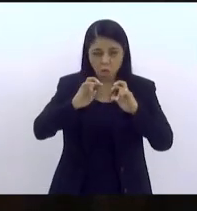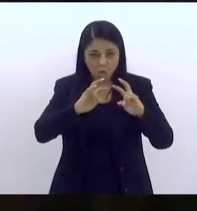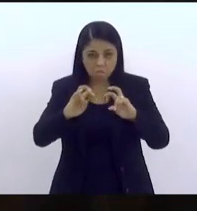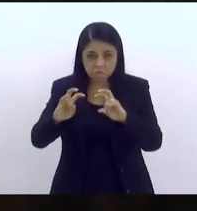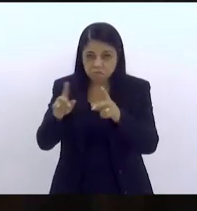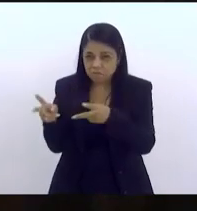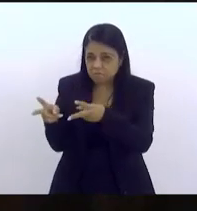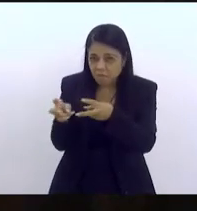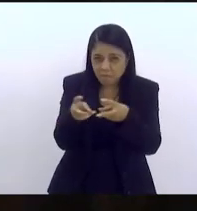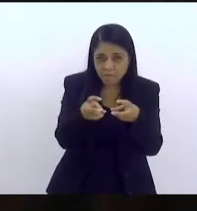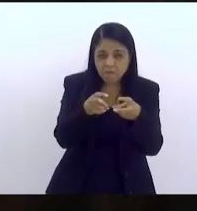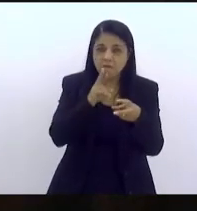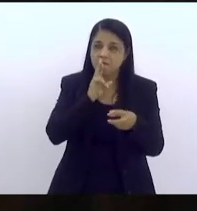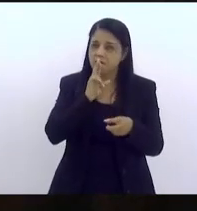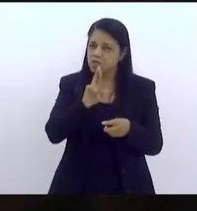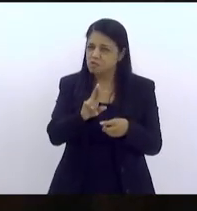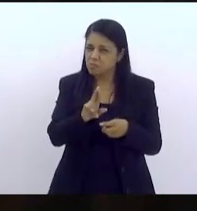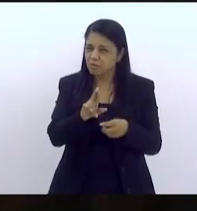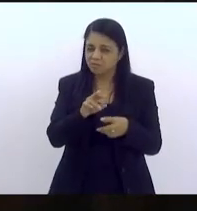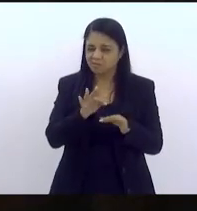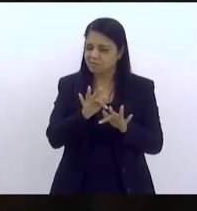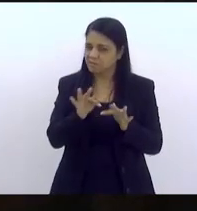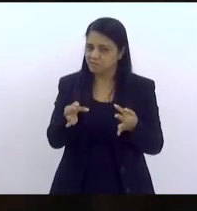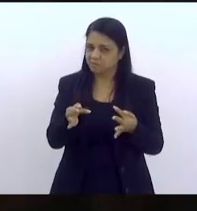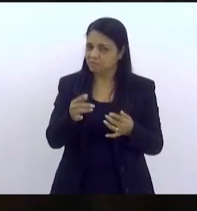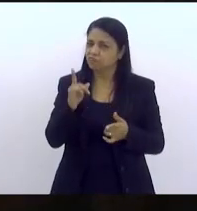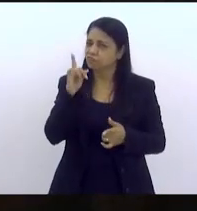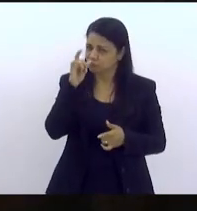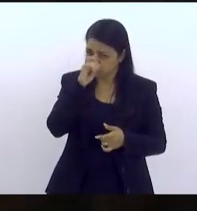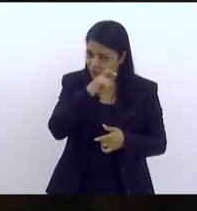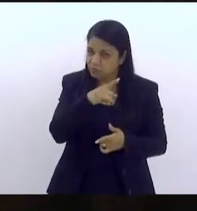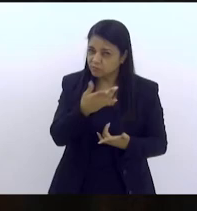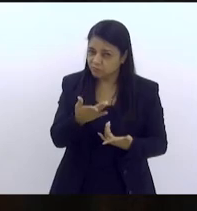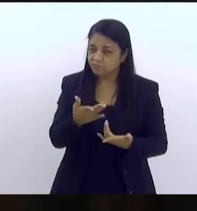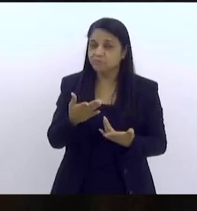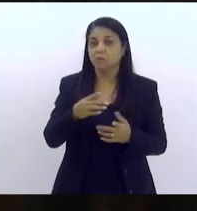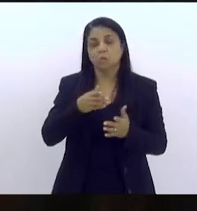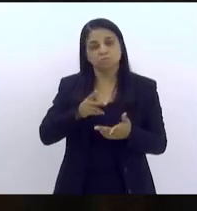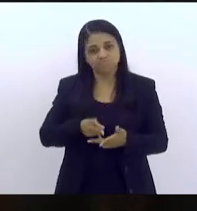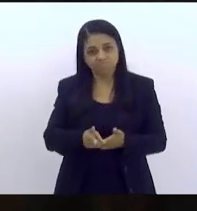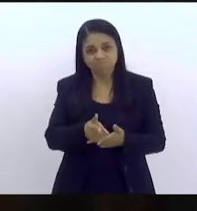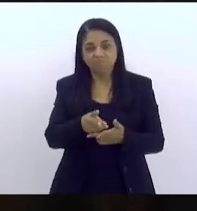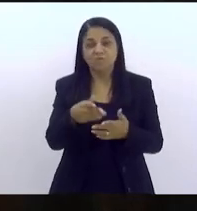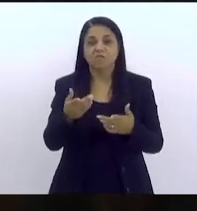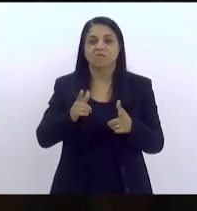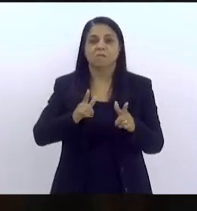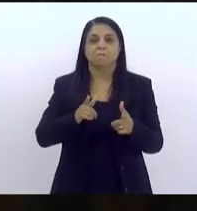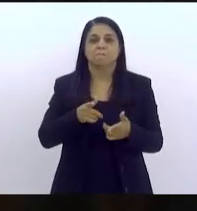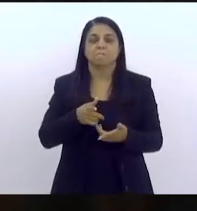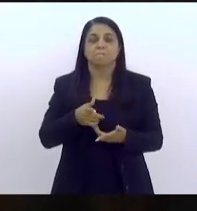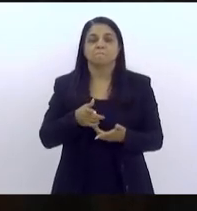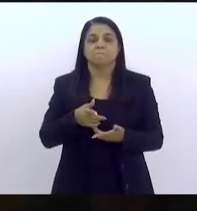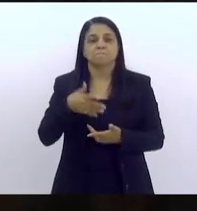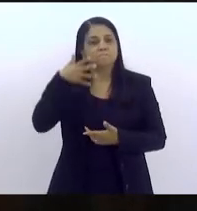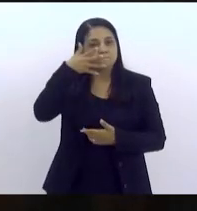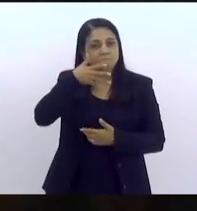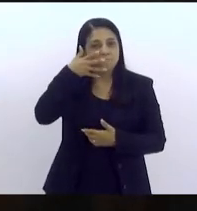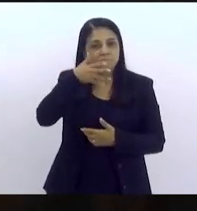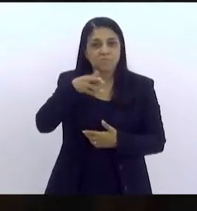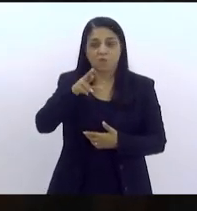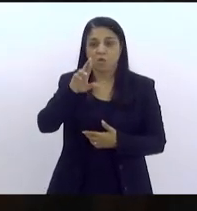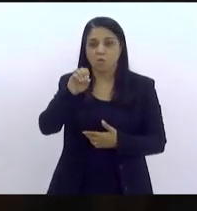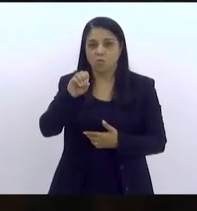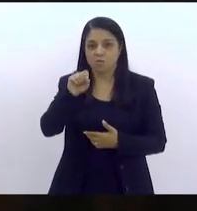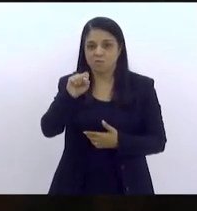simples buscar respostas né seguindo então com a nossa programação a gente vai ouvir agora a